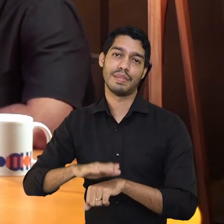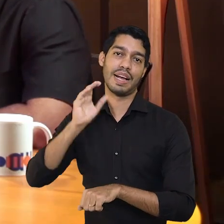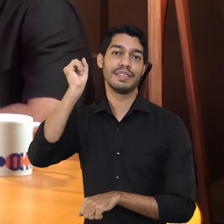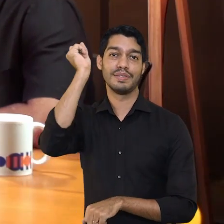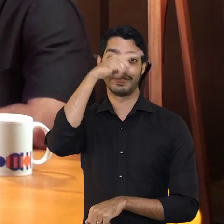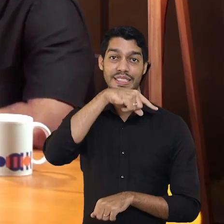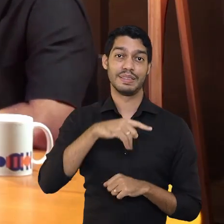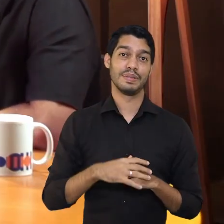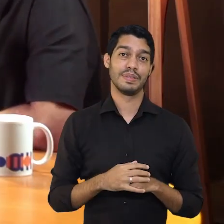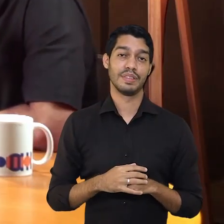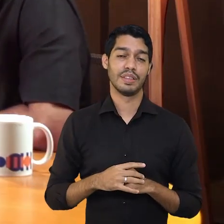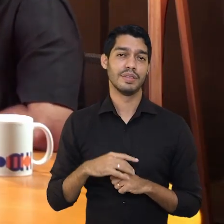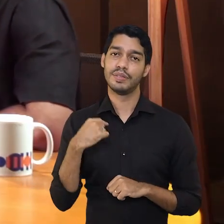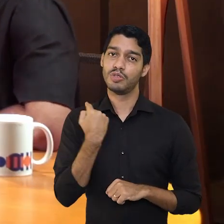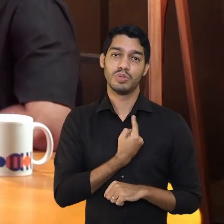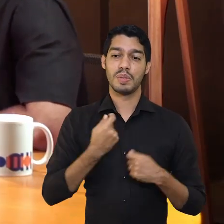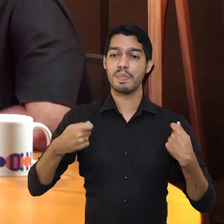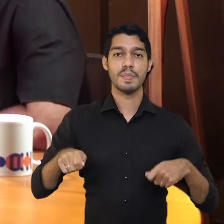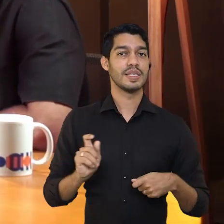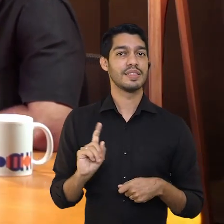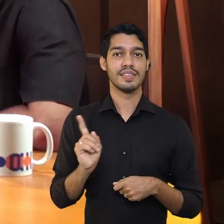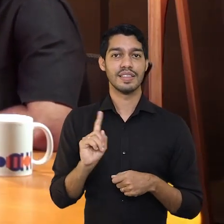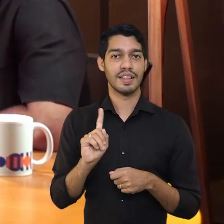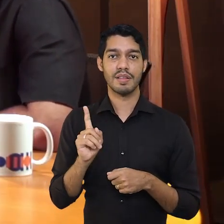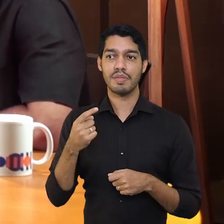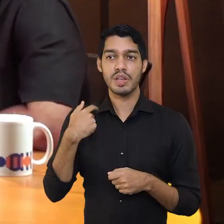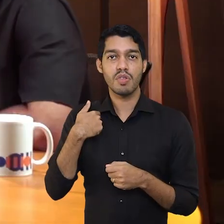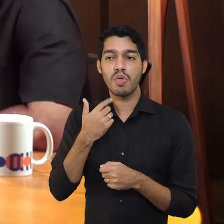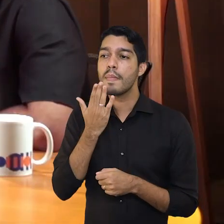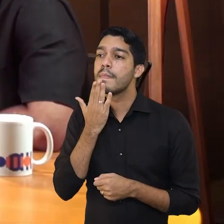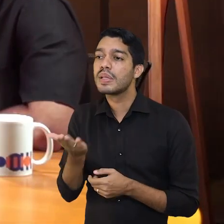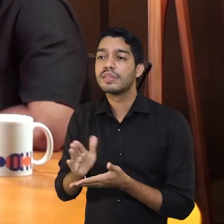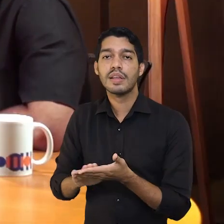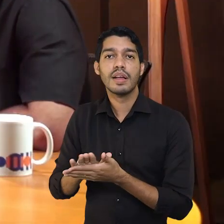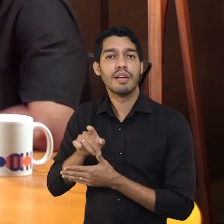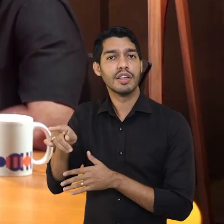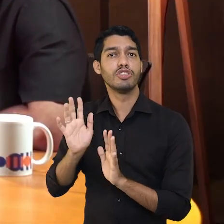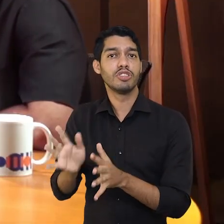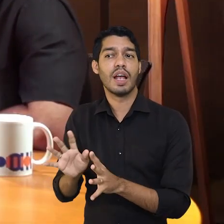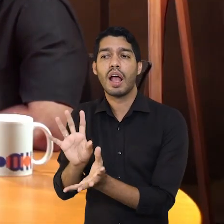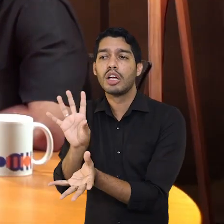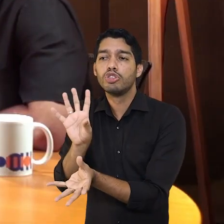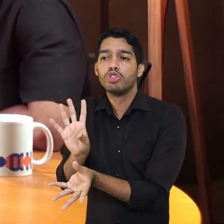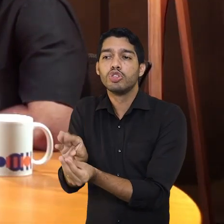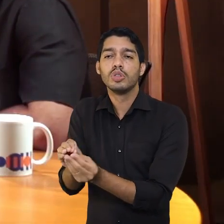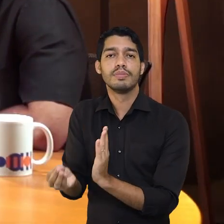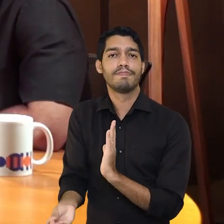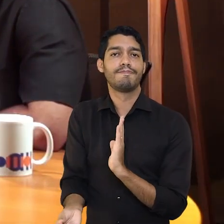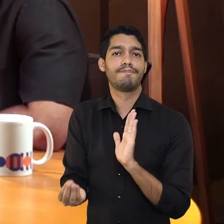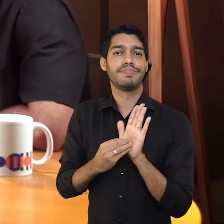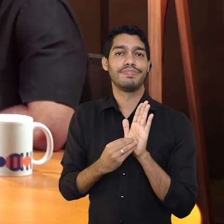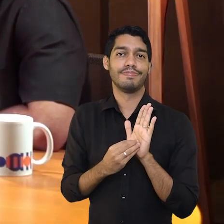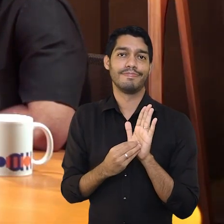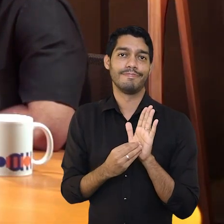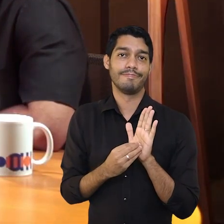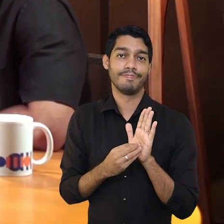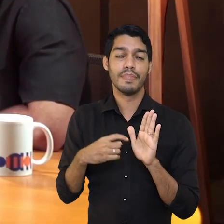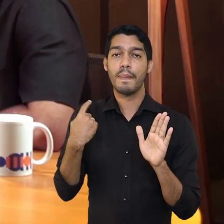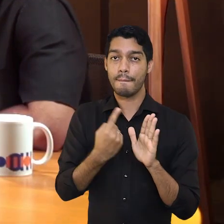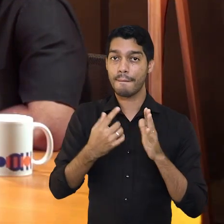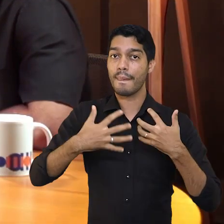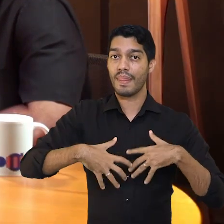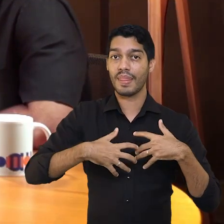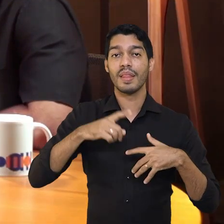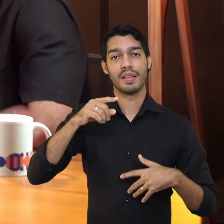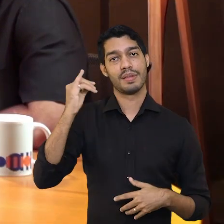porque você não precisa nem refinar muito o seu pedido e ele já vai te entregar tudo pronto. Então, acho que essa reflexão que